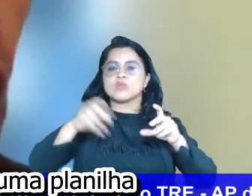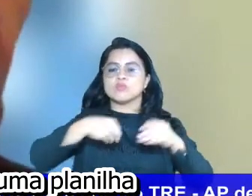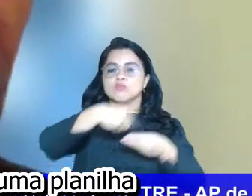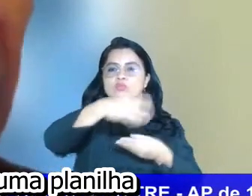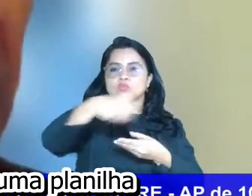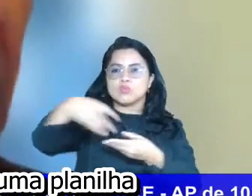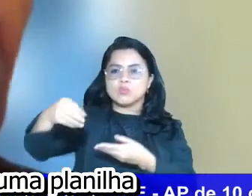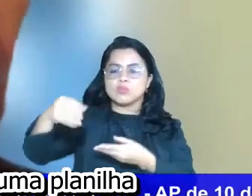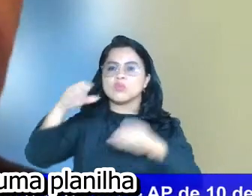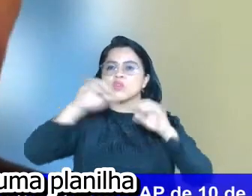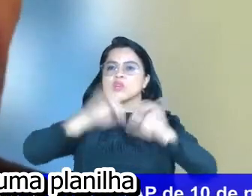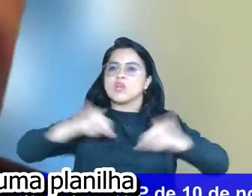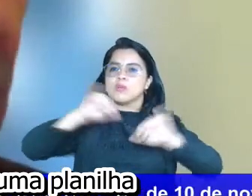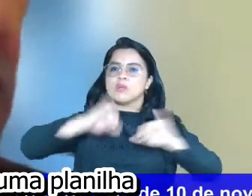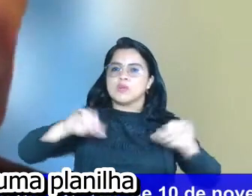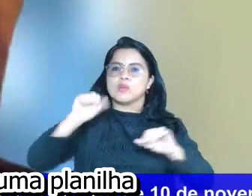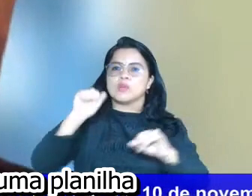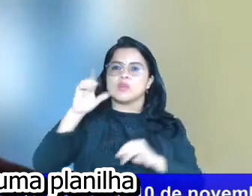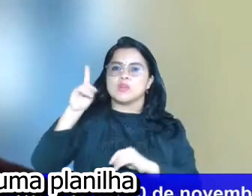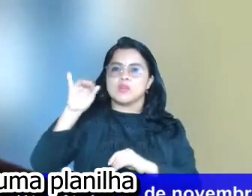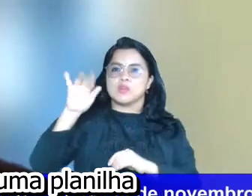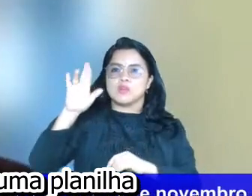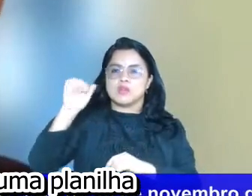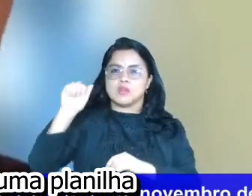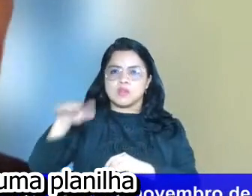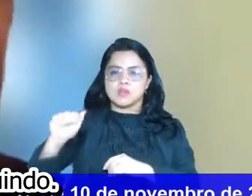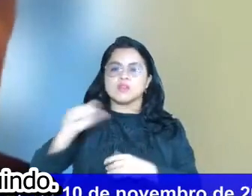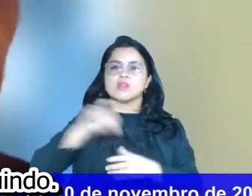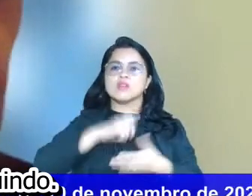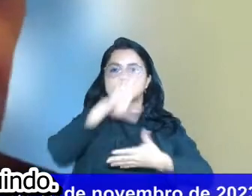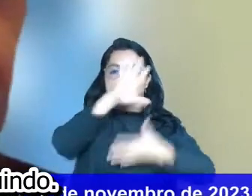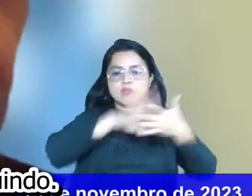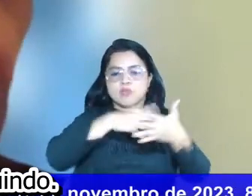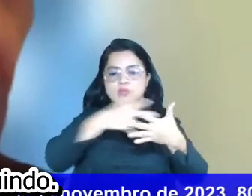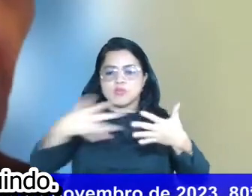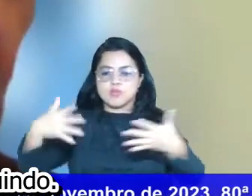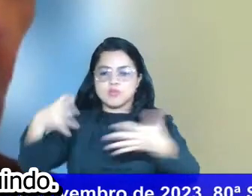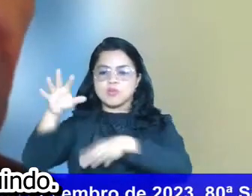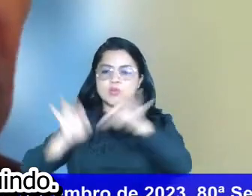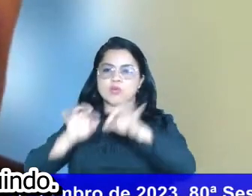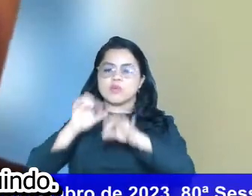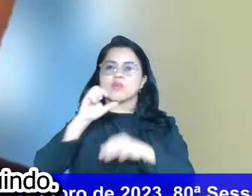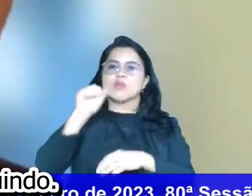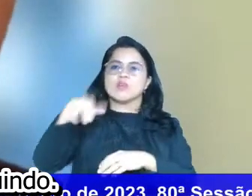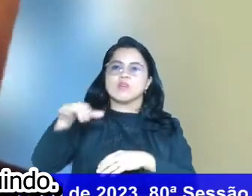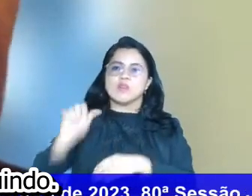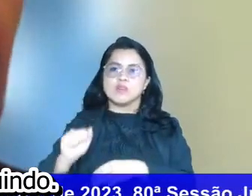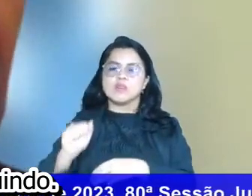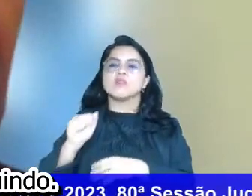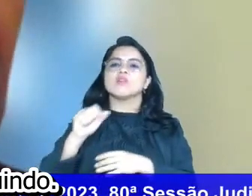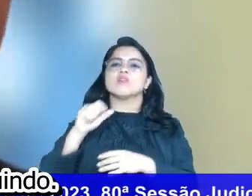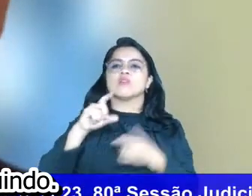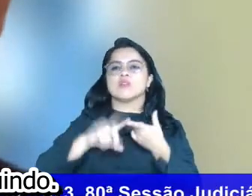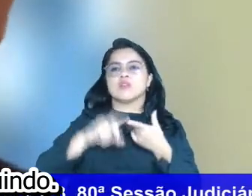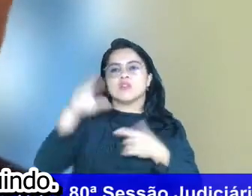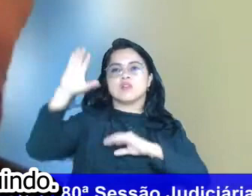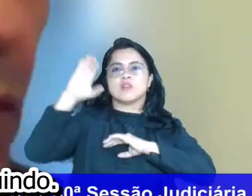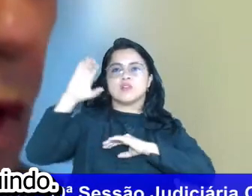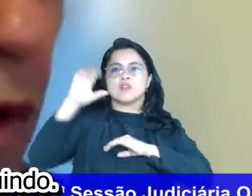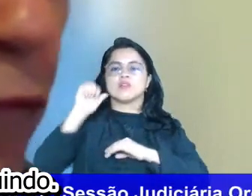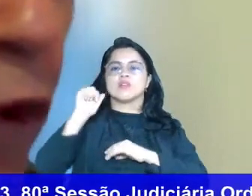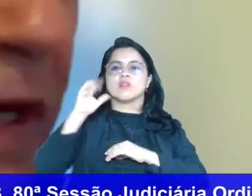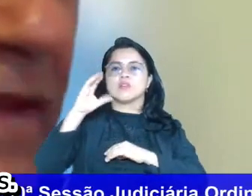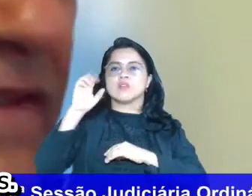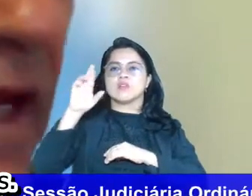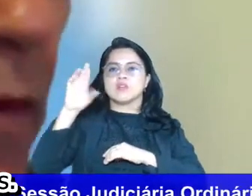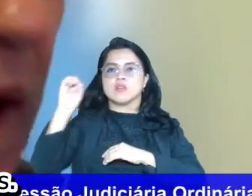Adriano, os quais teriam tabulados em uma planilha por Ana Zilda, e o candidato Carlos Adriano,